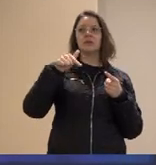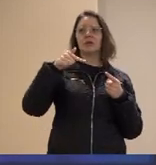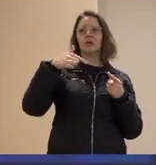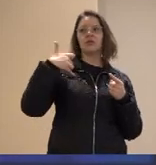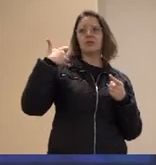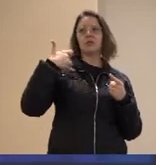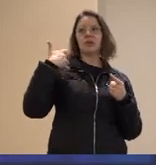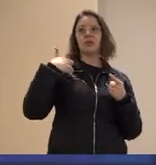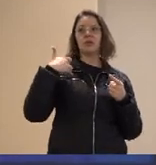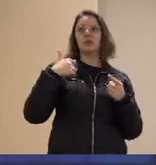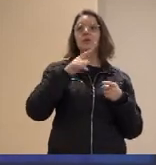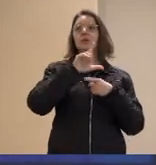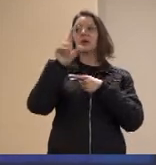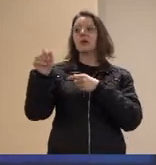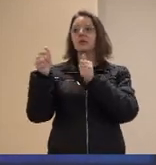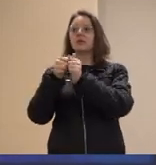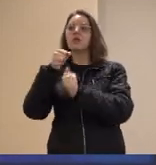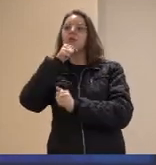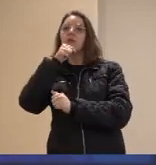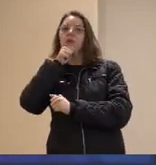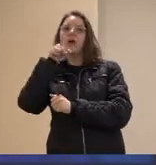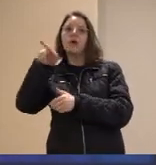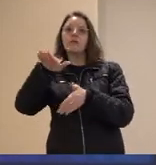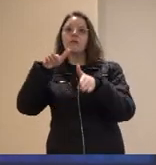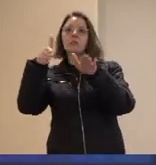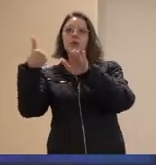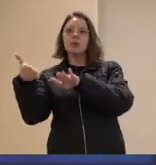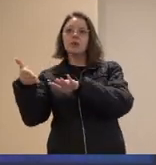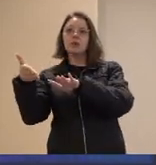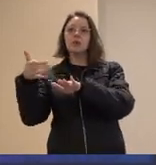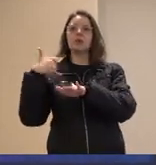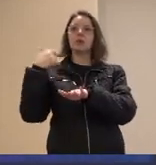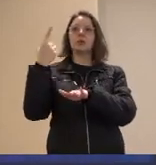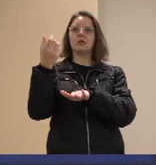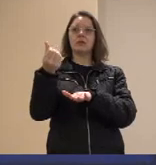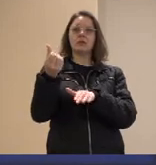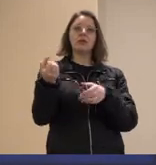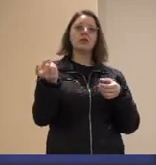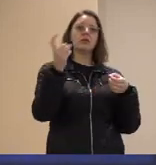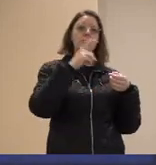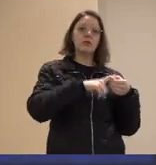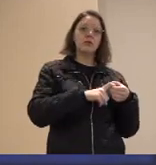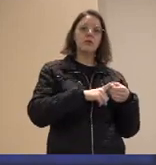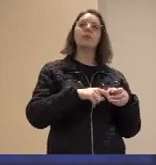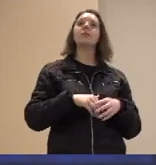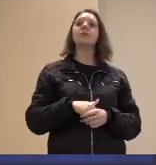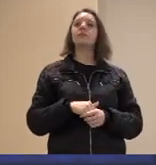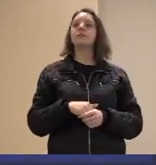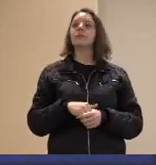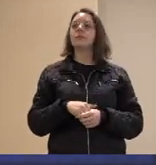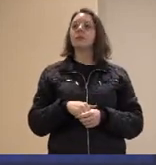avó, ela morreu em 2016 e voltamos a morar com meu pai.